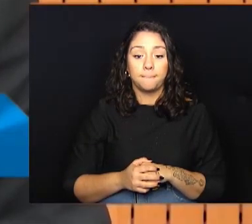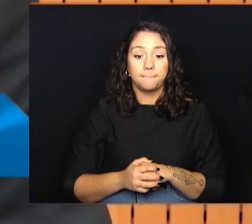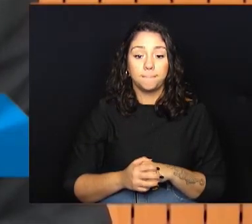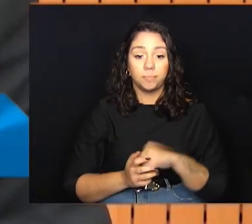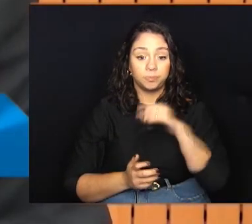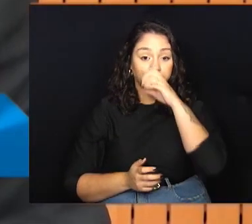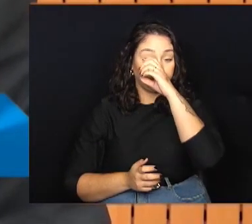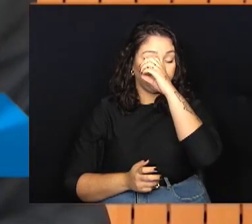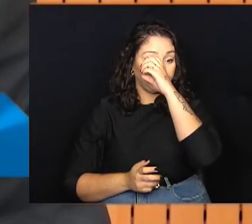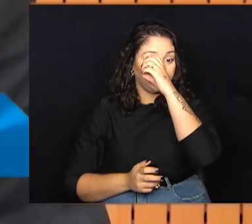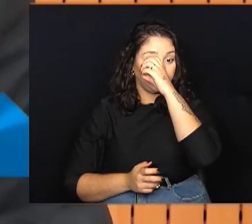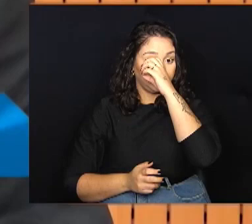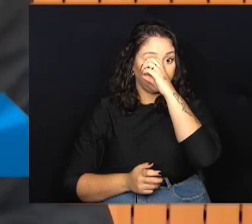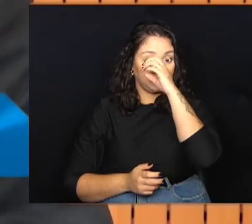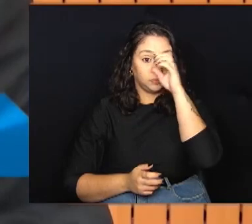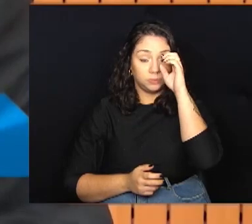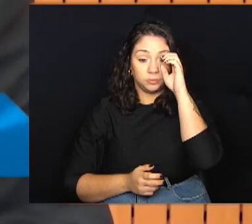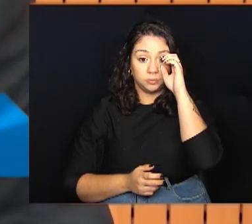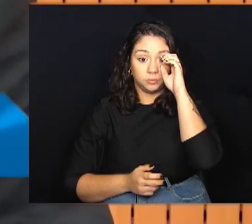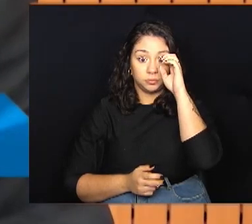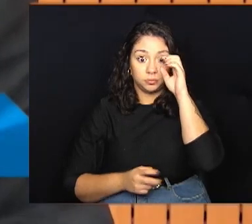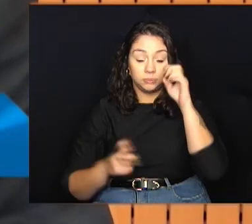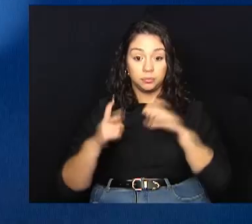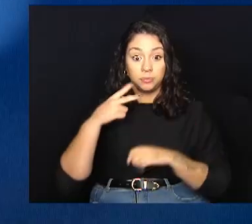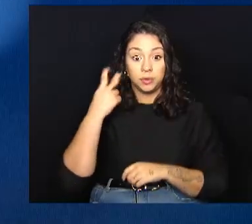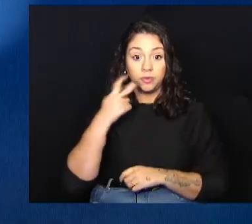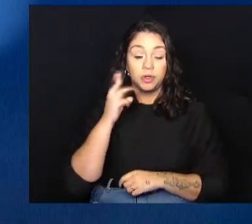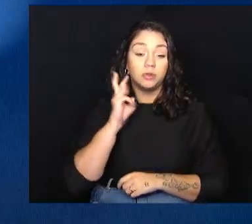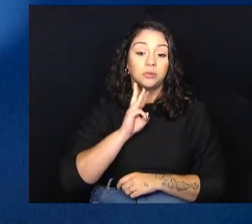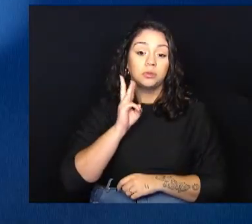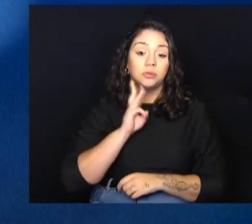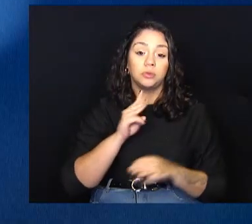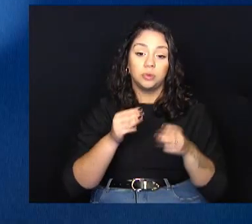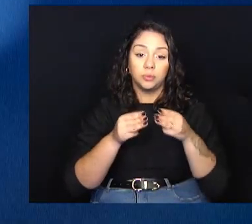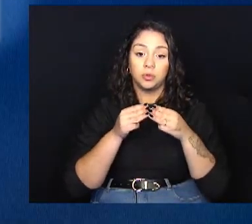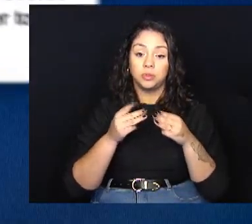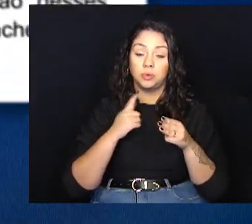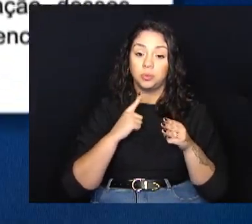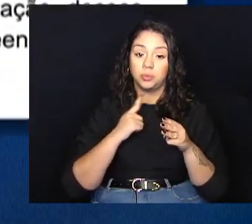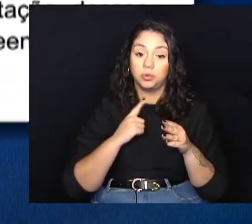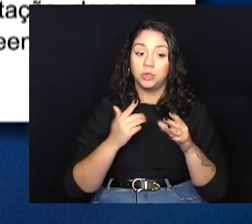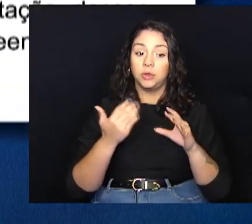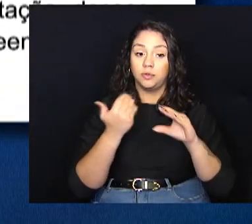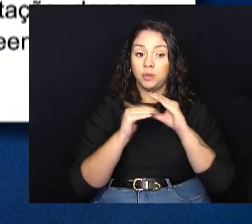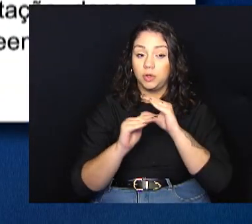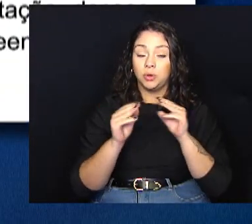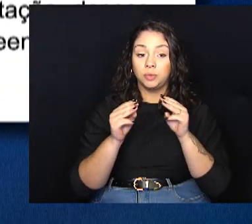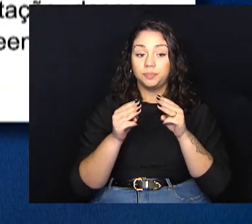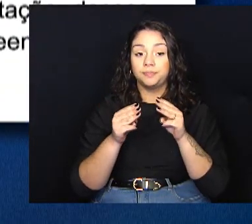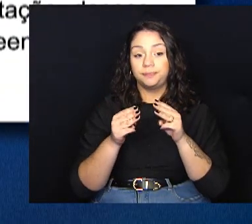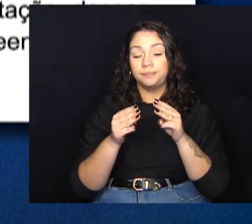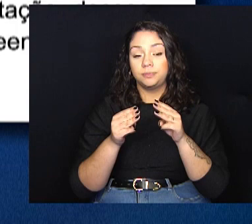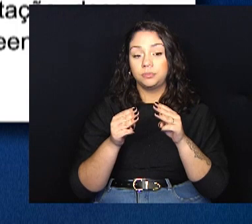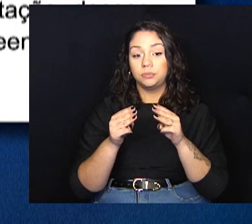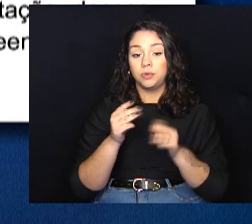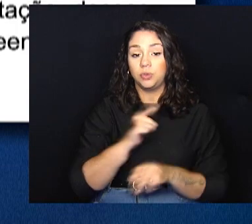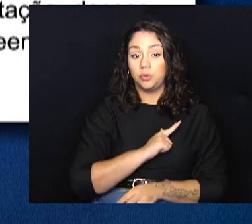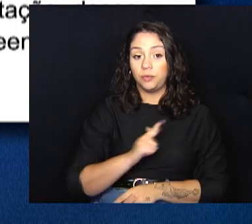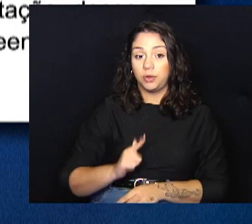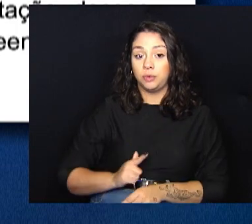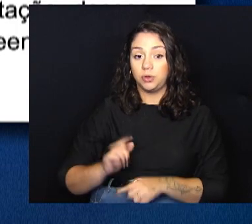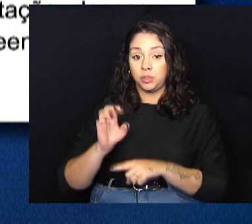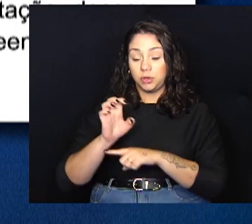de acordo com o vereador Cecílio Santos a Moção de foi protocolada ao governador do Estado Tarcísio de Freitas